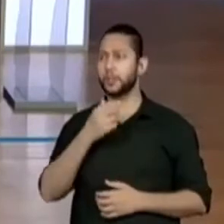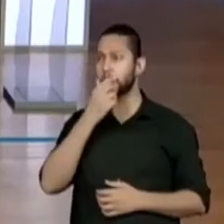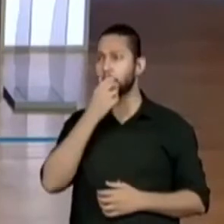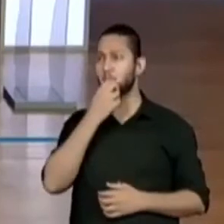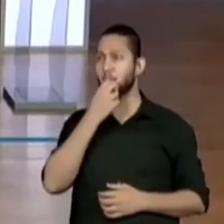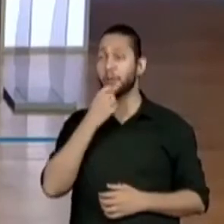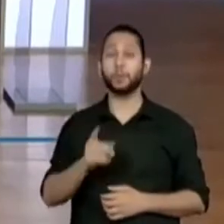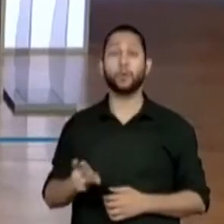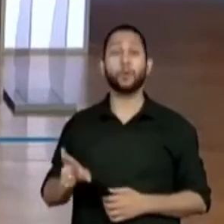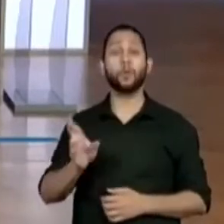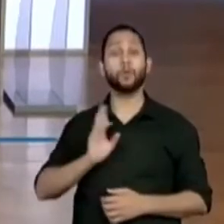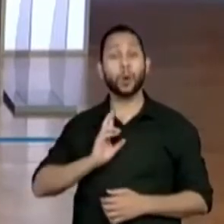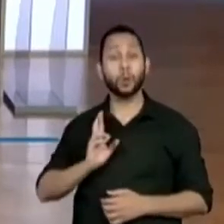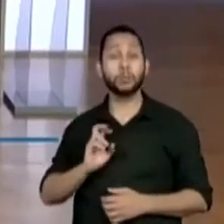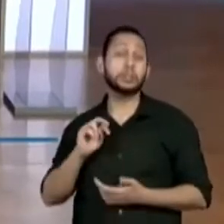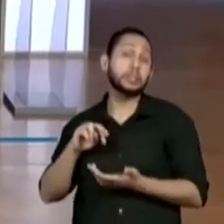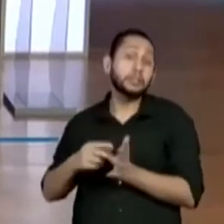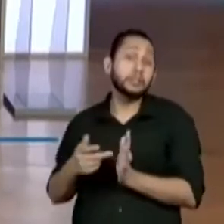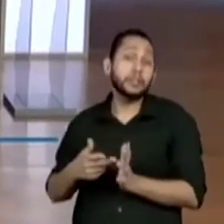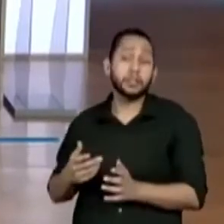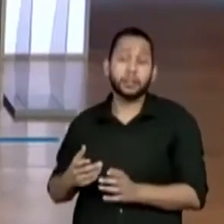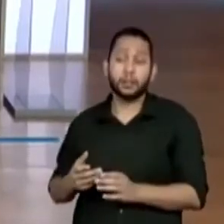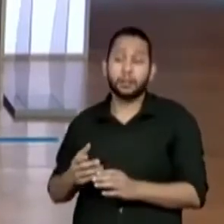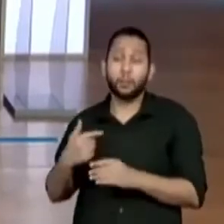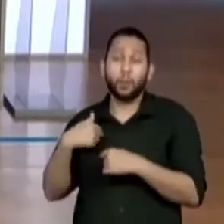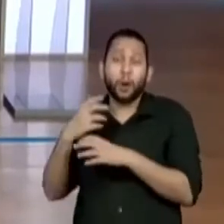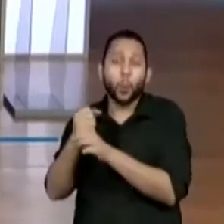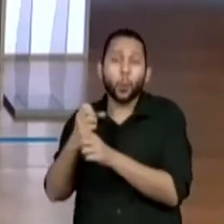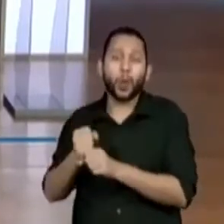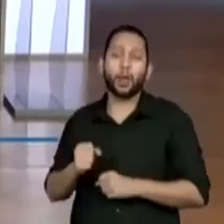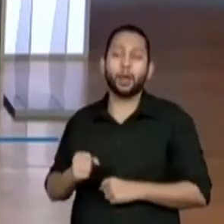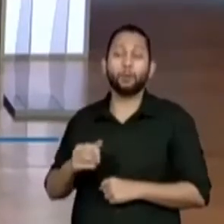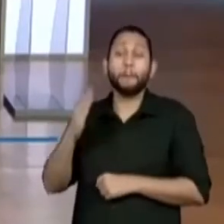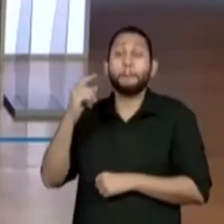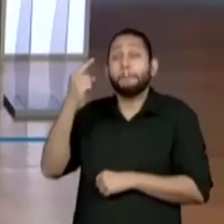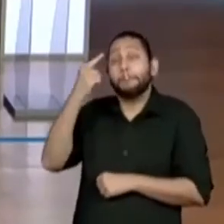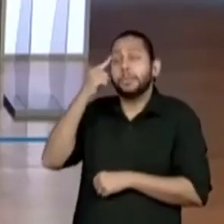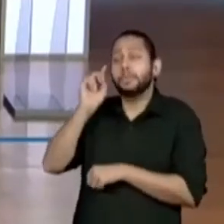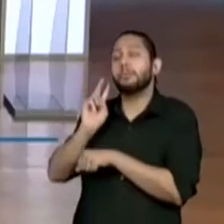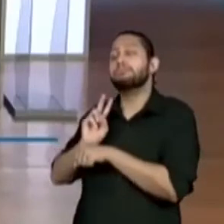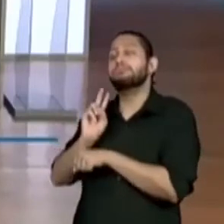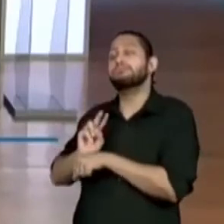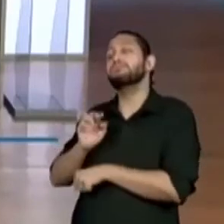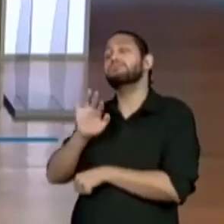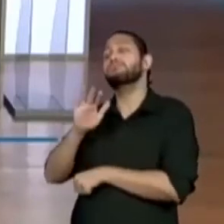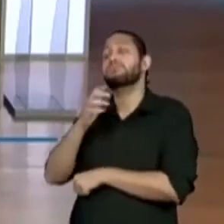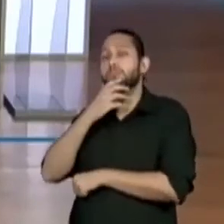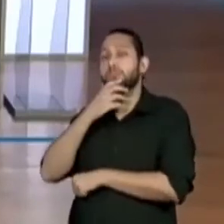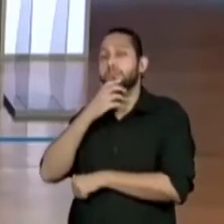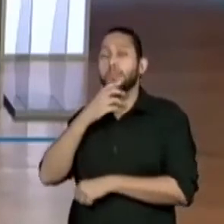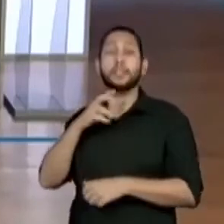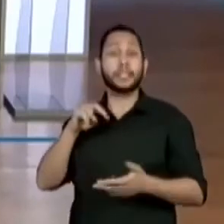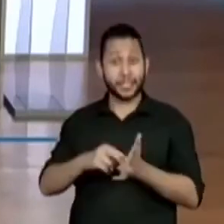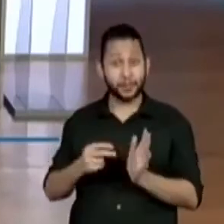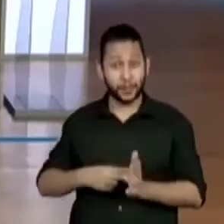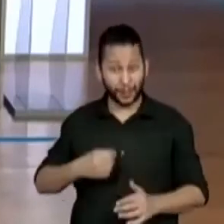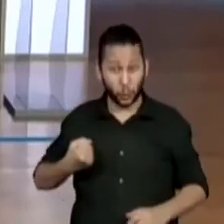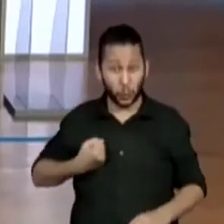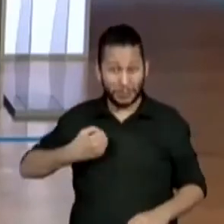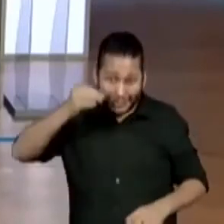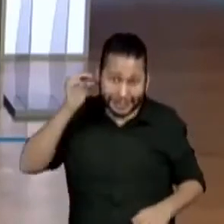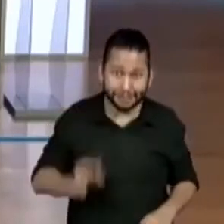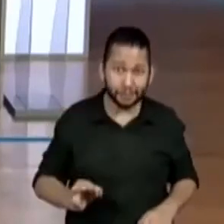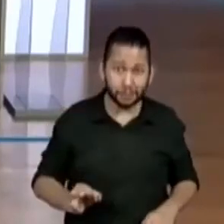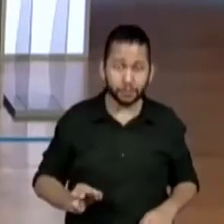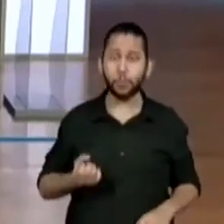falando prever, calcular. Então quer dizer que talvez estimar não é dar o valor exato? O